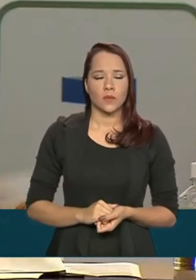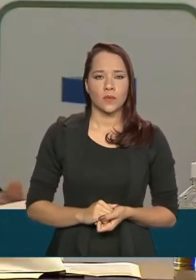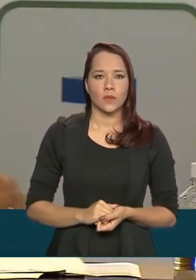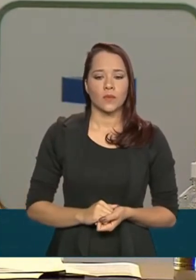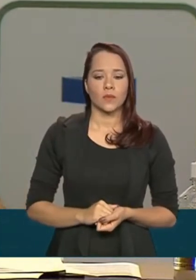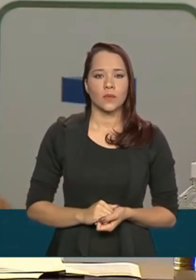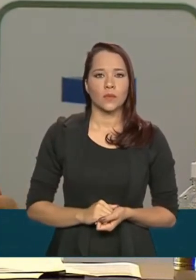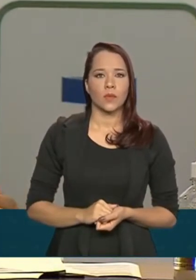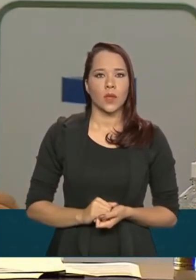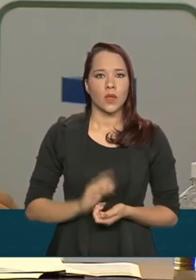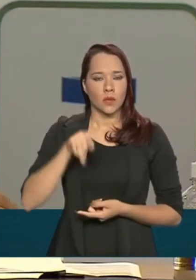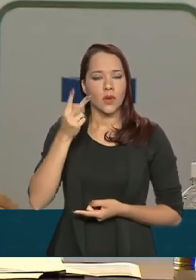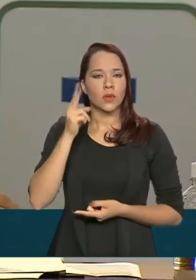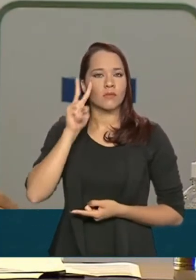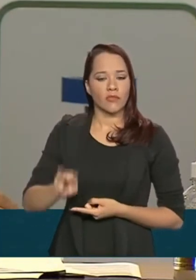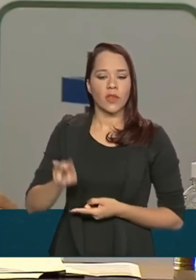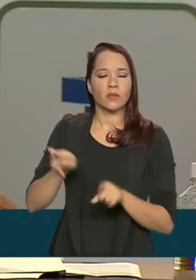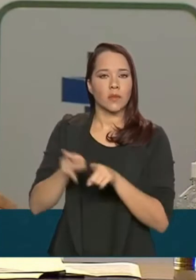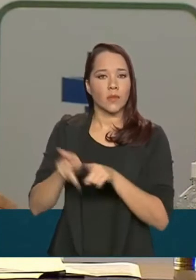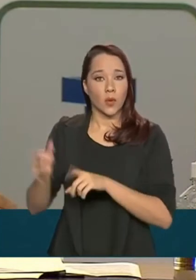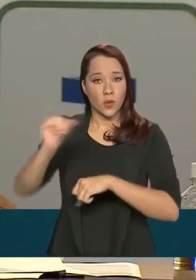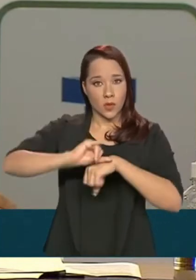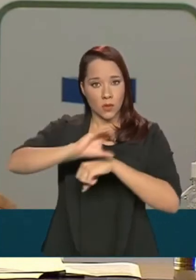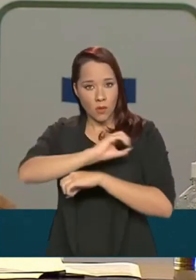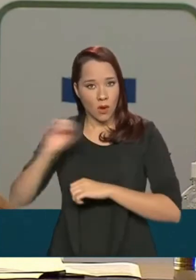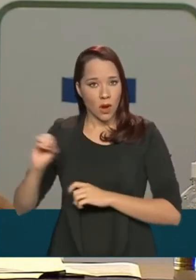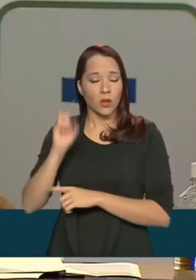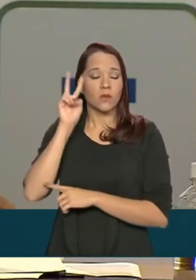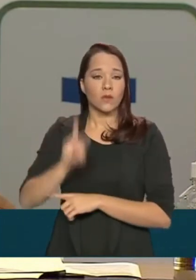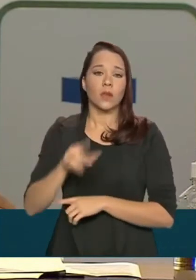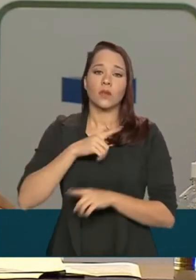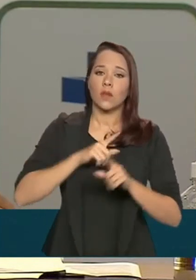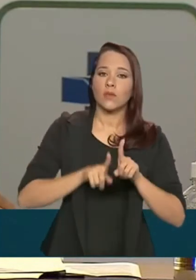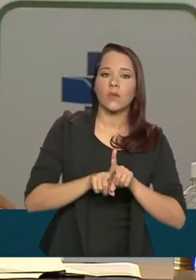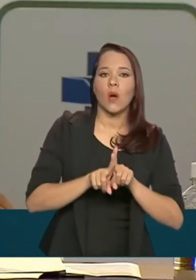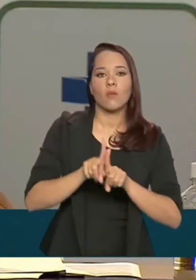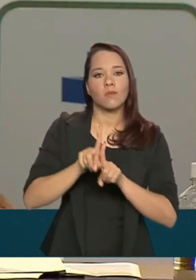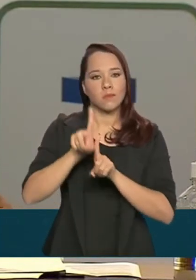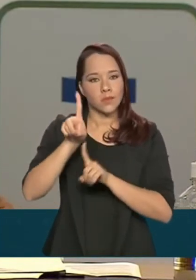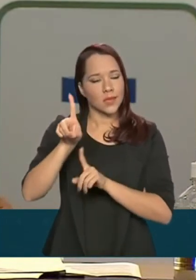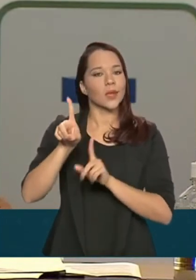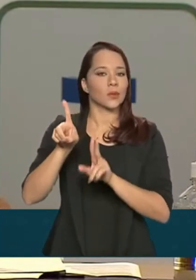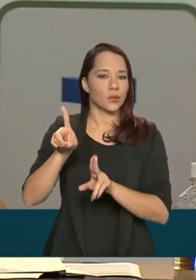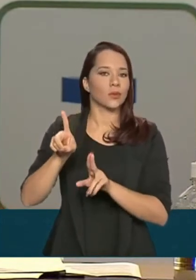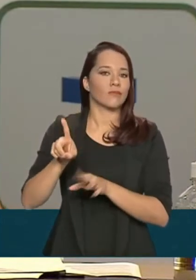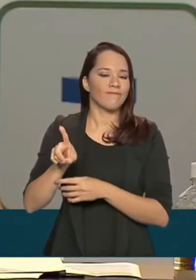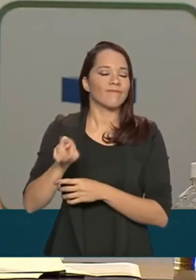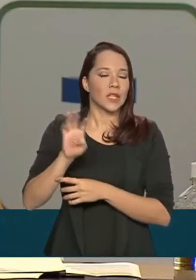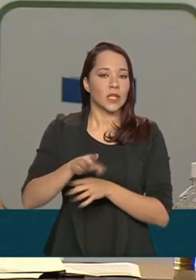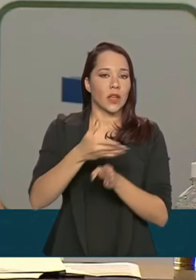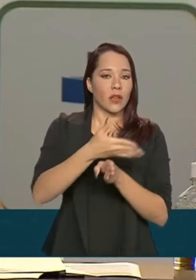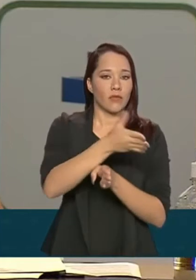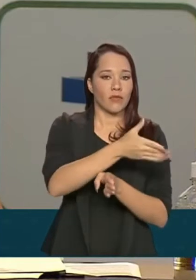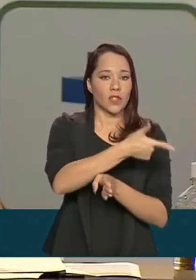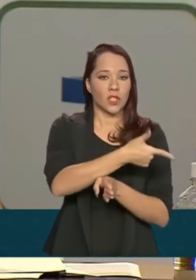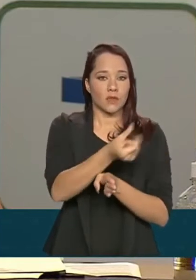Quando avaliamos também o Centro-Oeste, verificamos que houve um aumento bastante significativo da